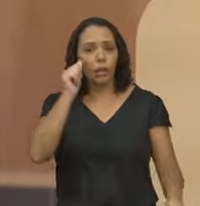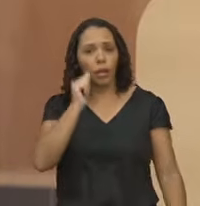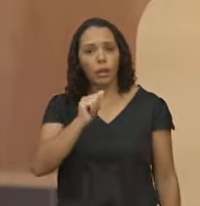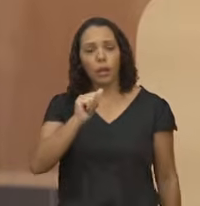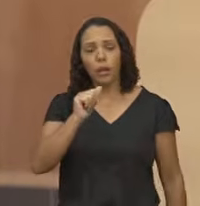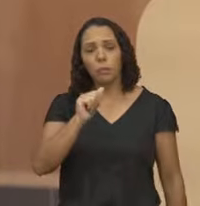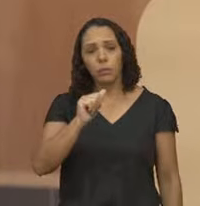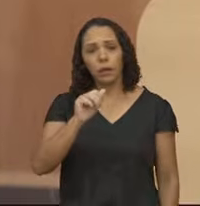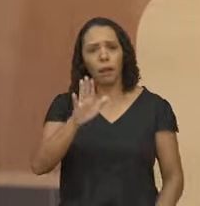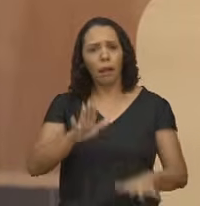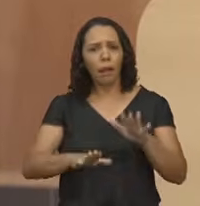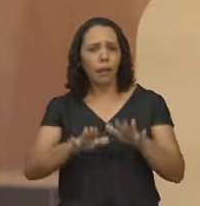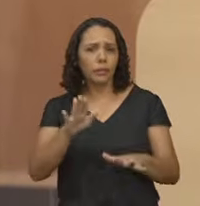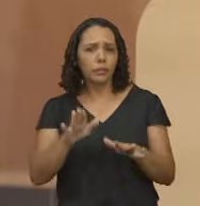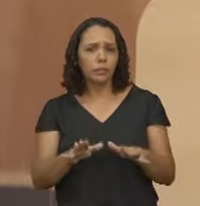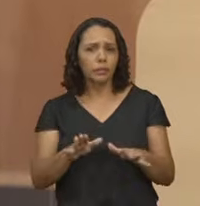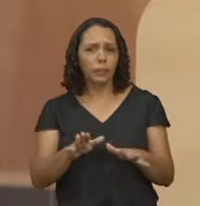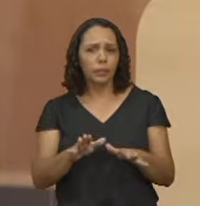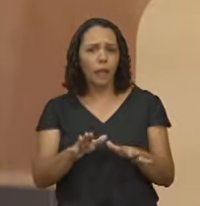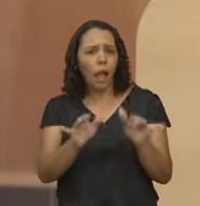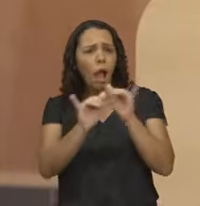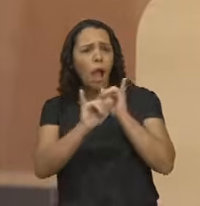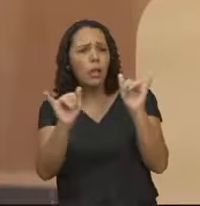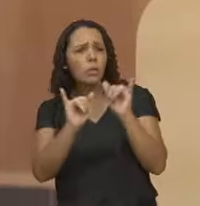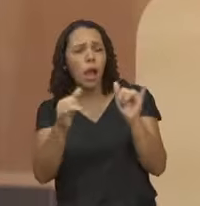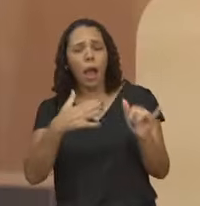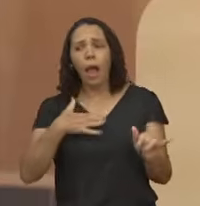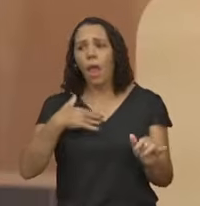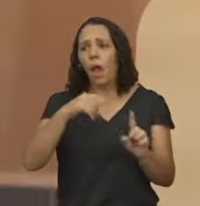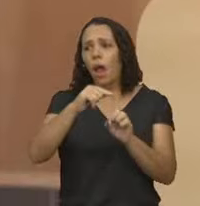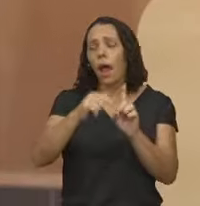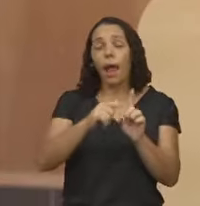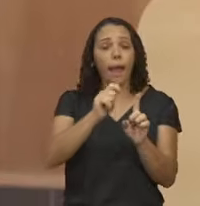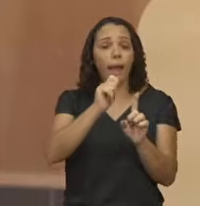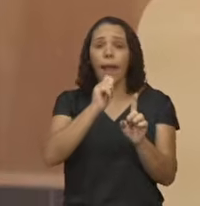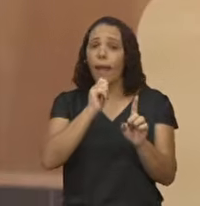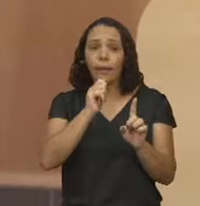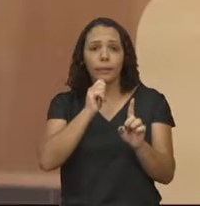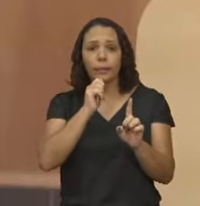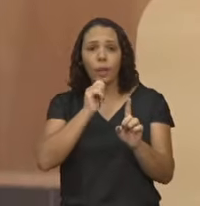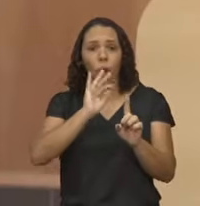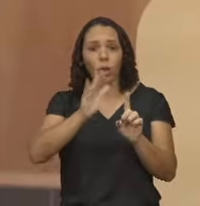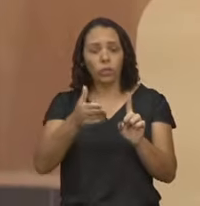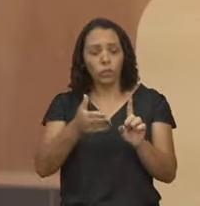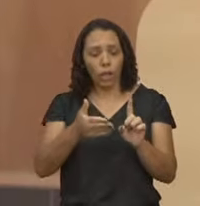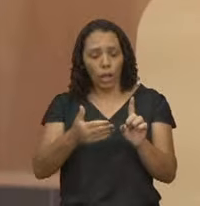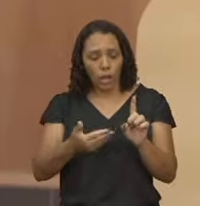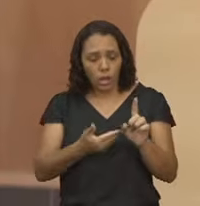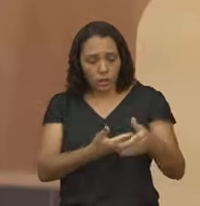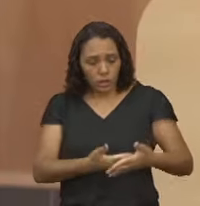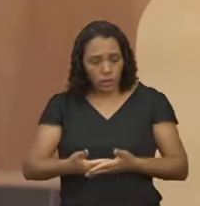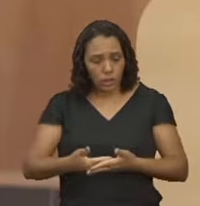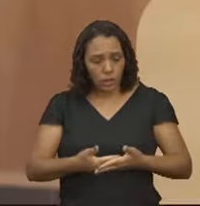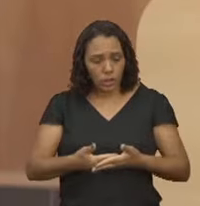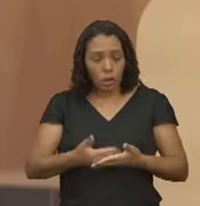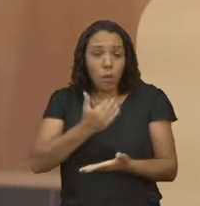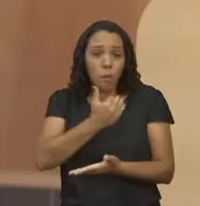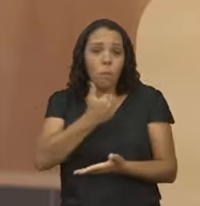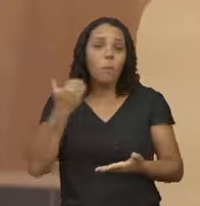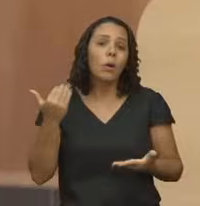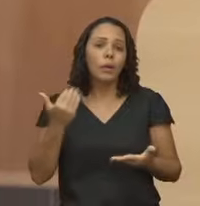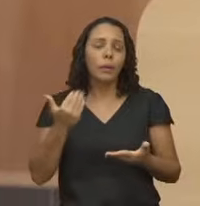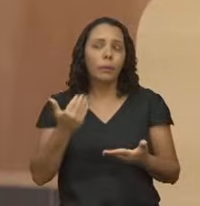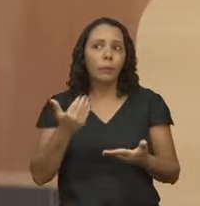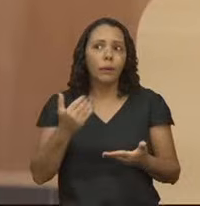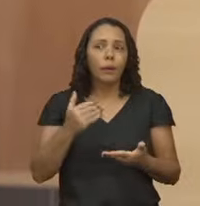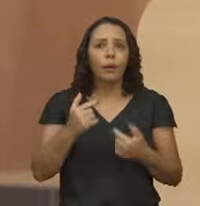contar muitas vezes. Às vezes a mulher nem contou que estava grávida. E aí quando perde, fica na dúvida se conta que estava e perdeu, ou já